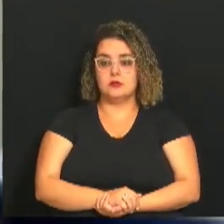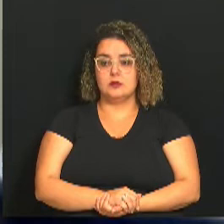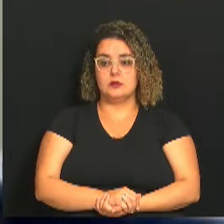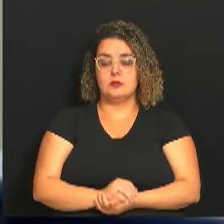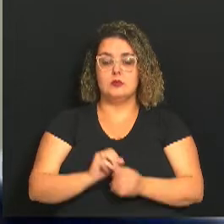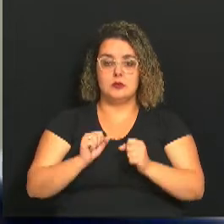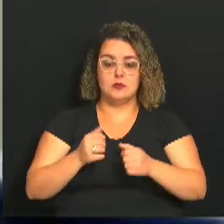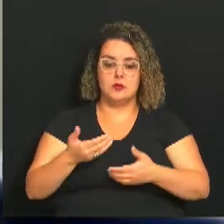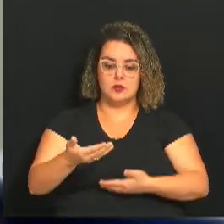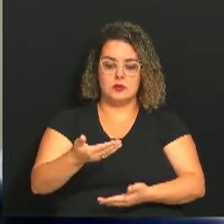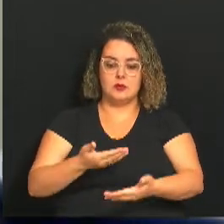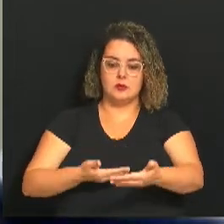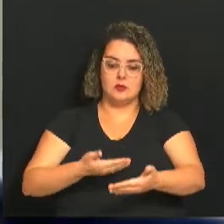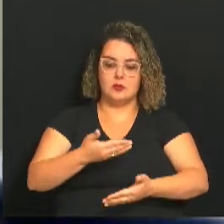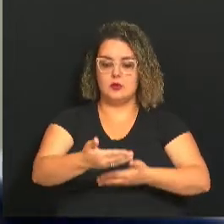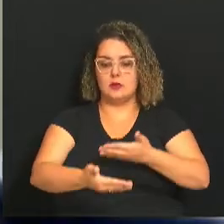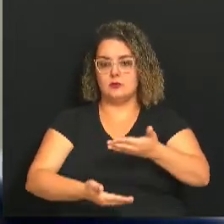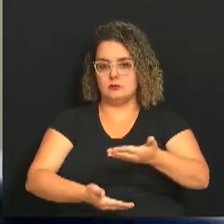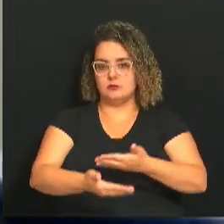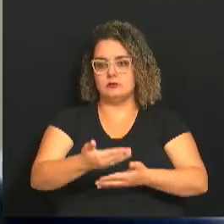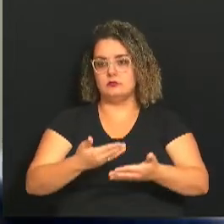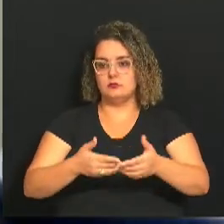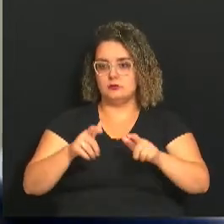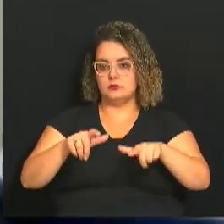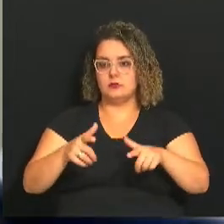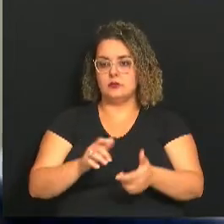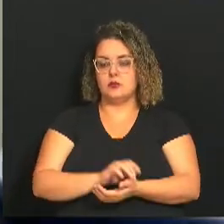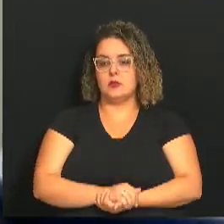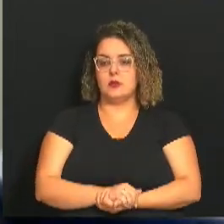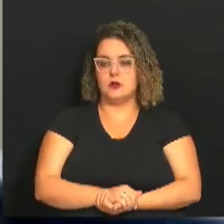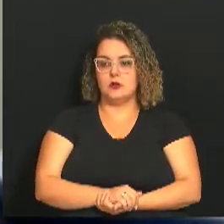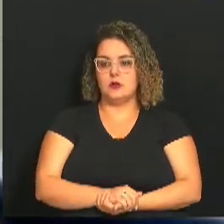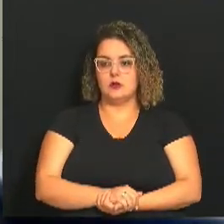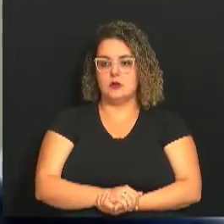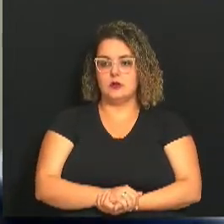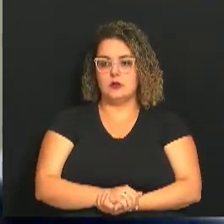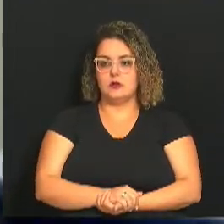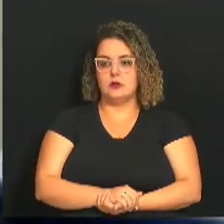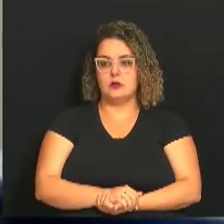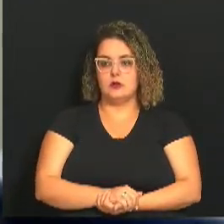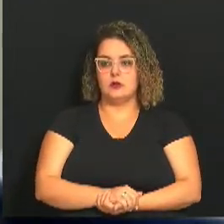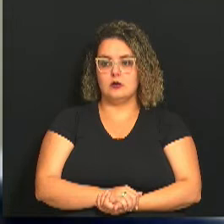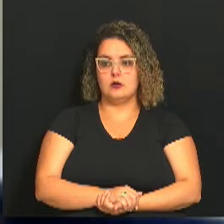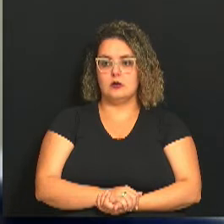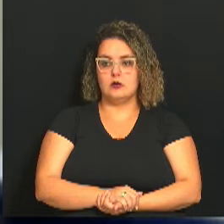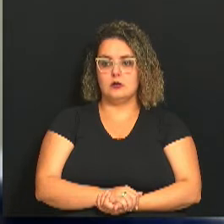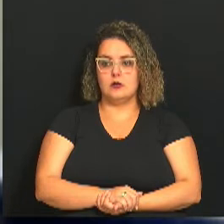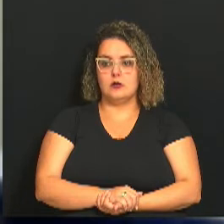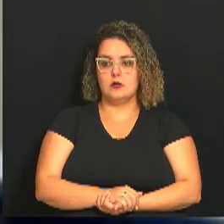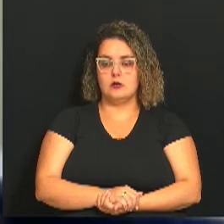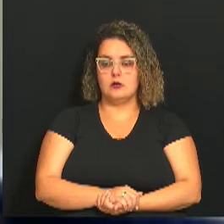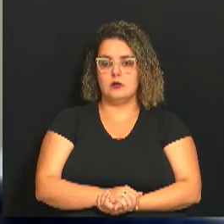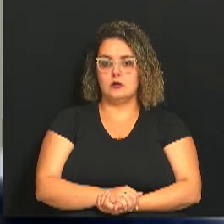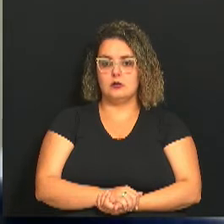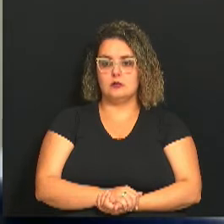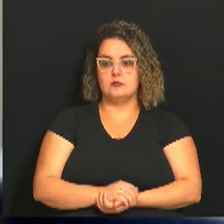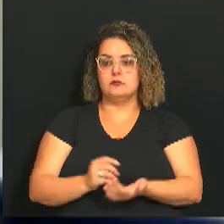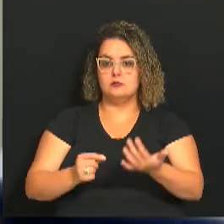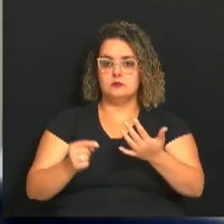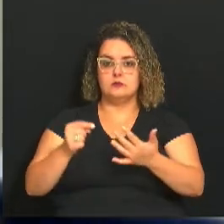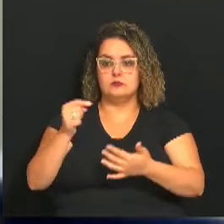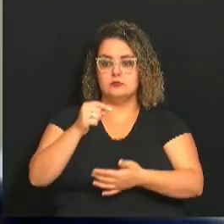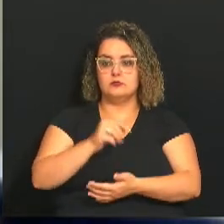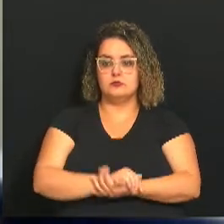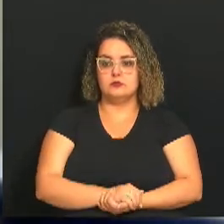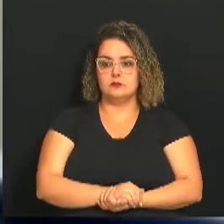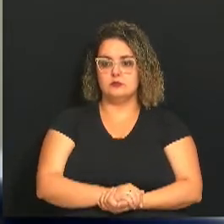intervenção localizada aí naquele local, né? Então, seria isso aí, eu acho que são alguns apontamentos, mas, de